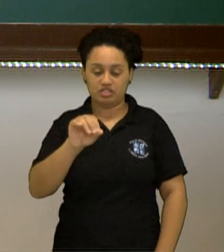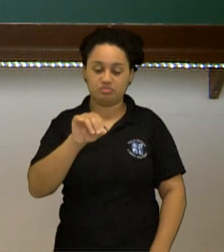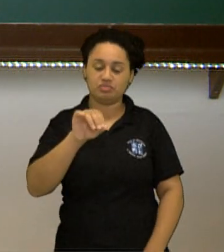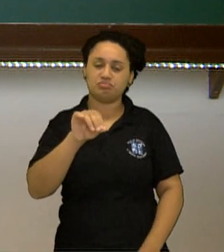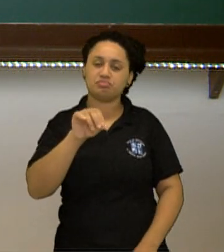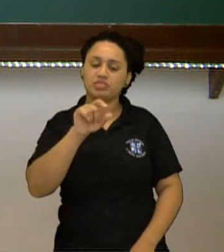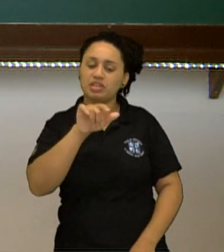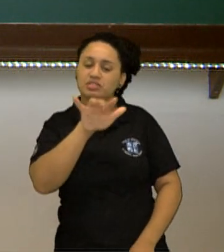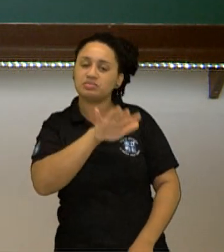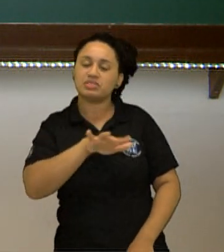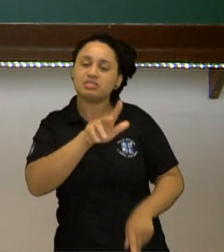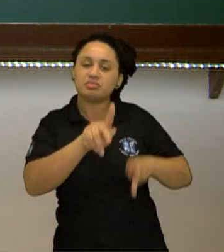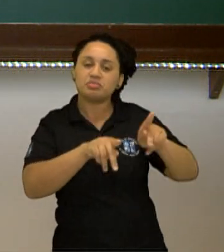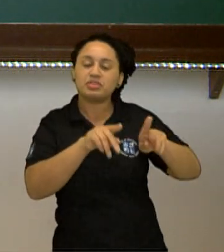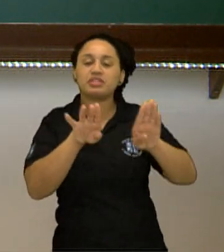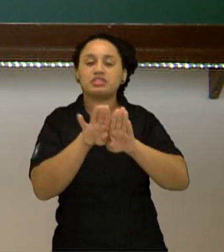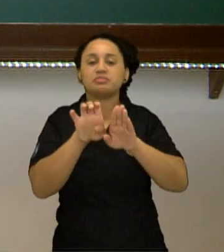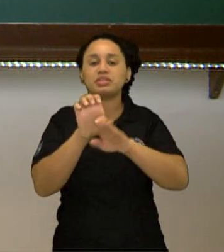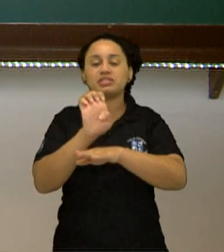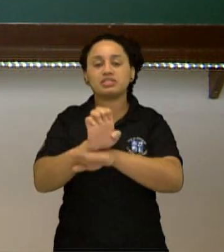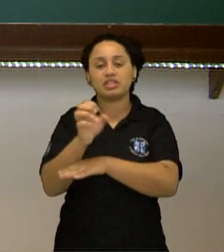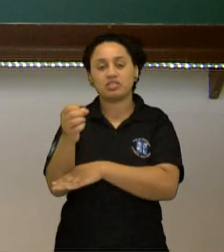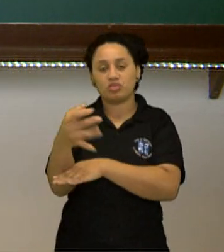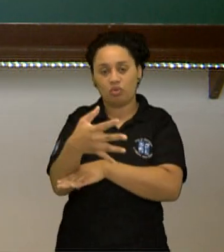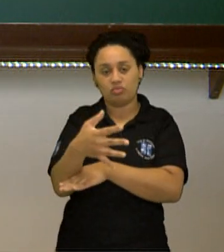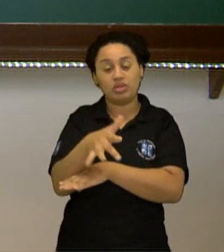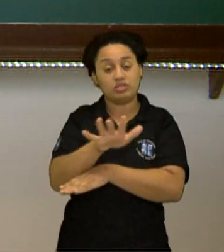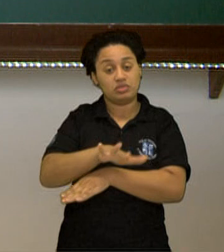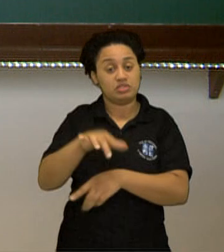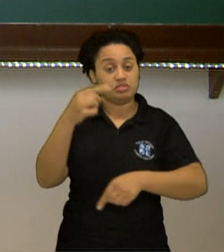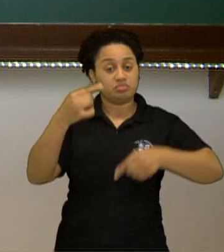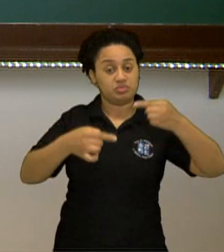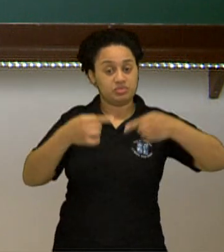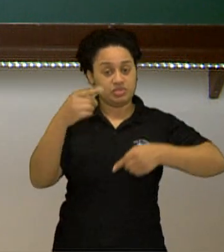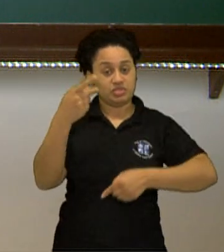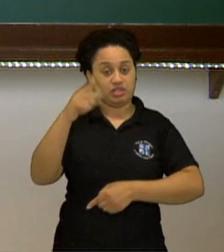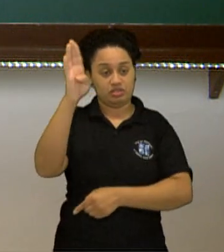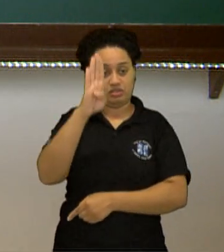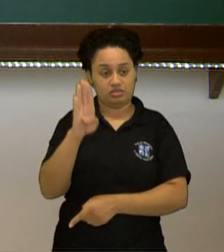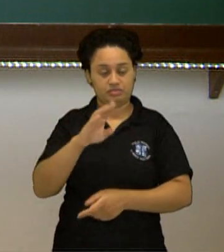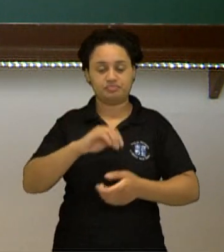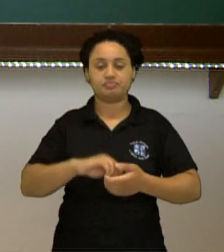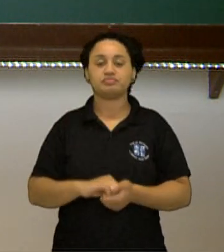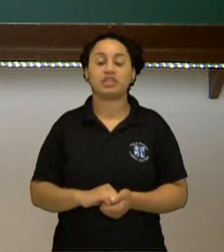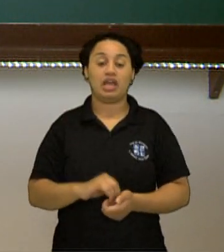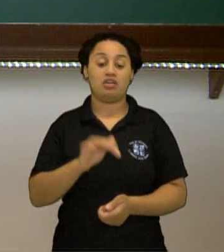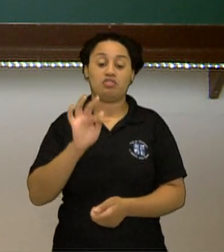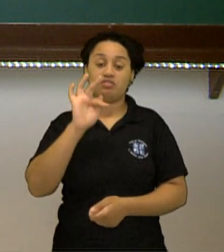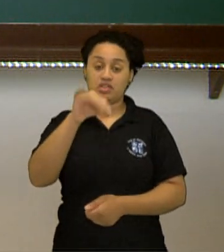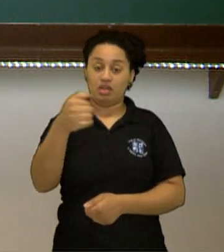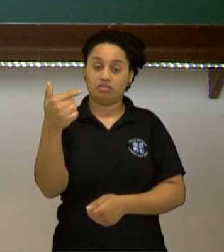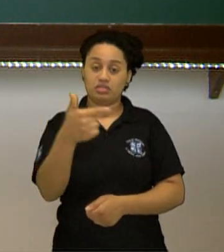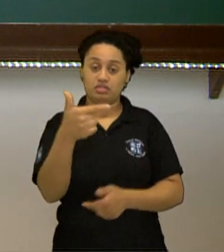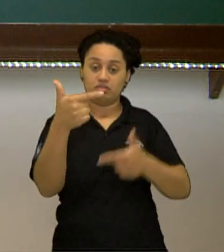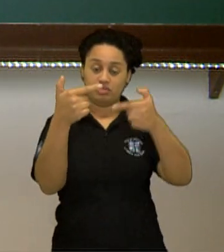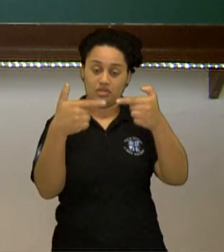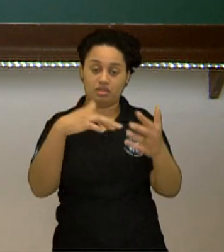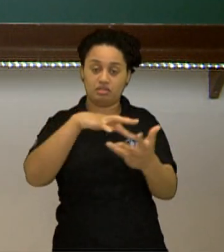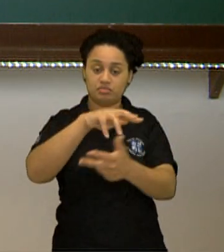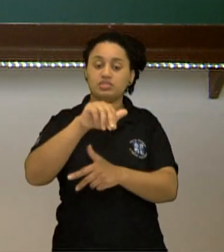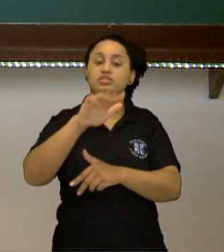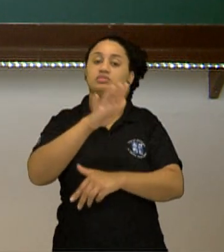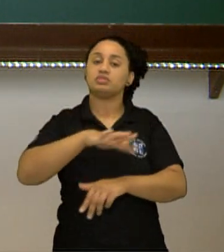político dessa época. Com o fim da Segunda Guerra Mundial, tudo mudou e as coisas começaram a ter